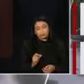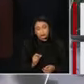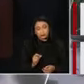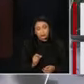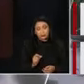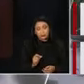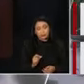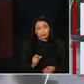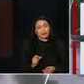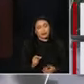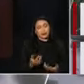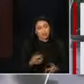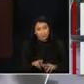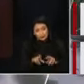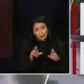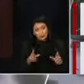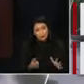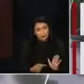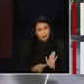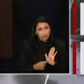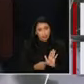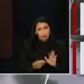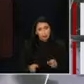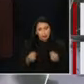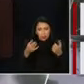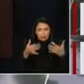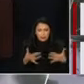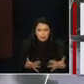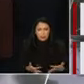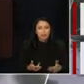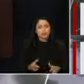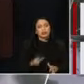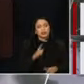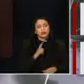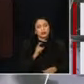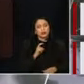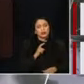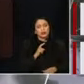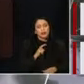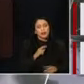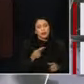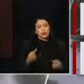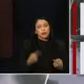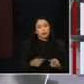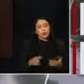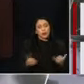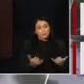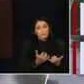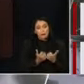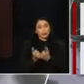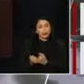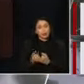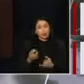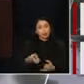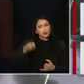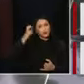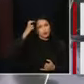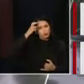Essa distinção se justifica, haja vista que a lesão ao patrimônio cultural, como eu já disse,